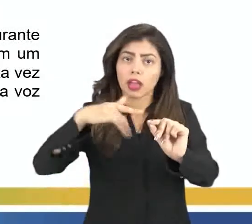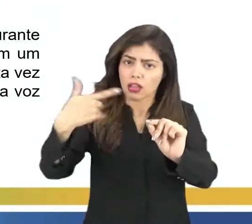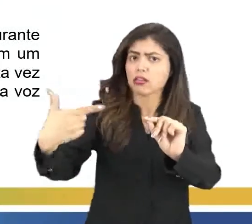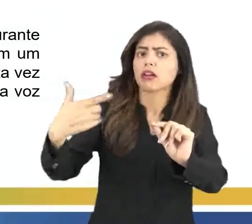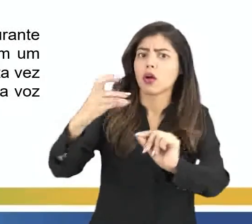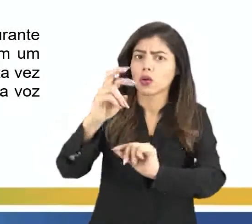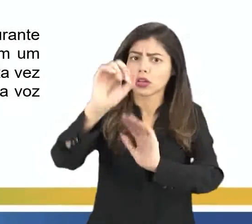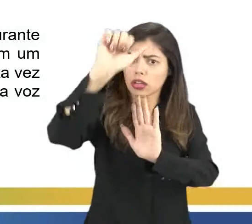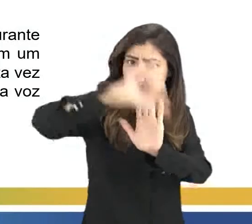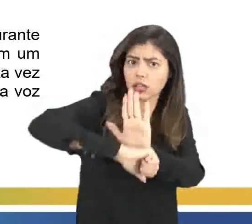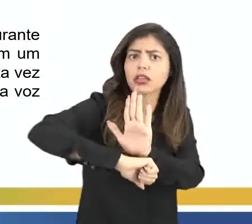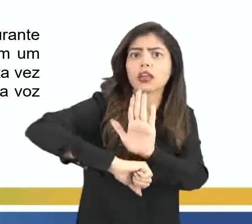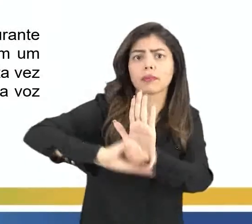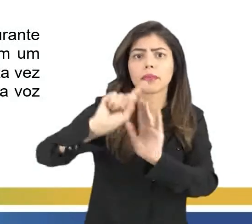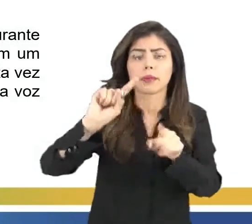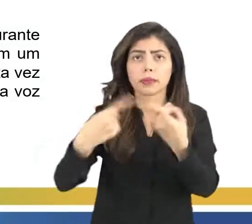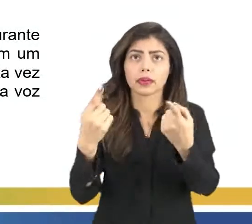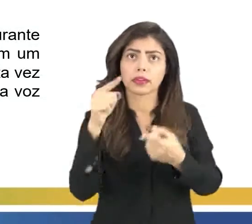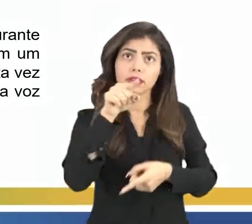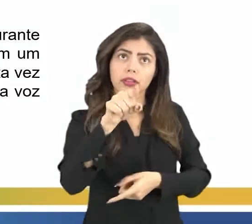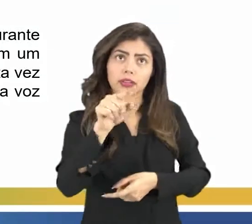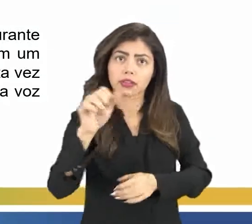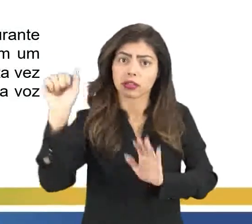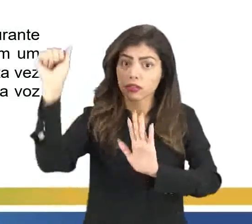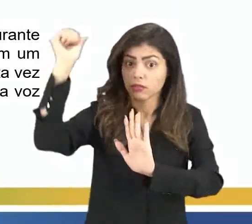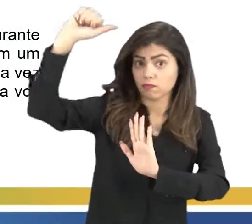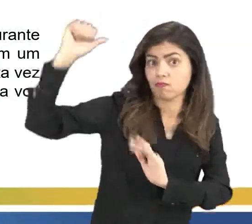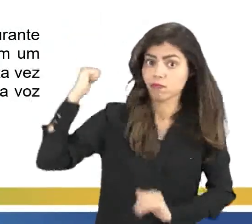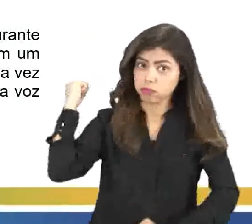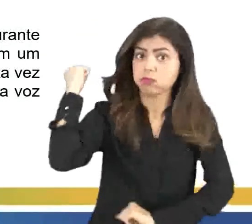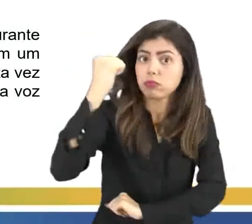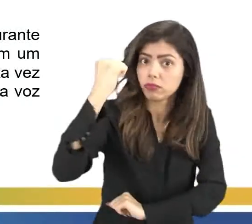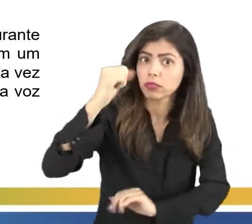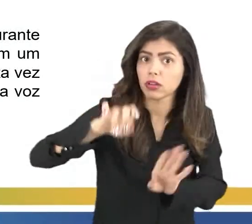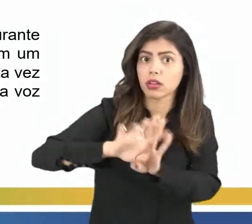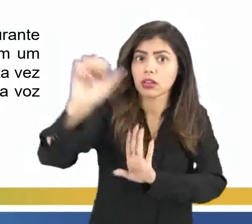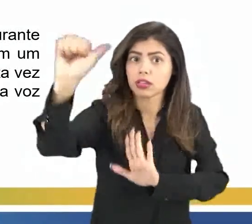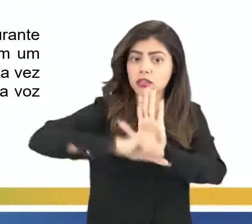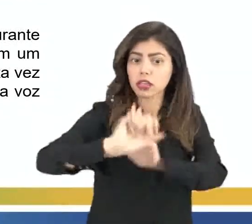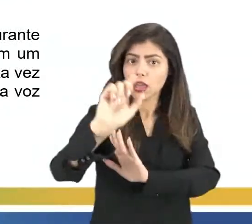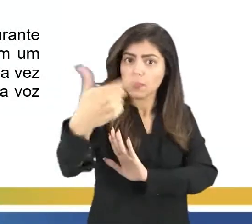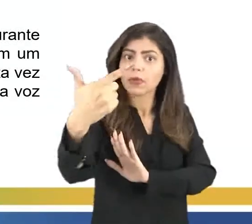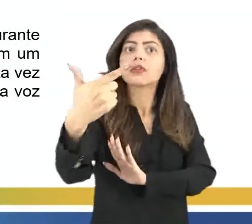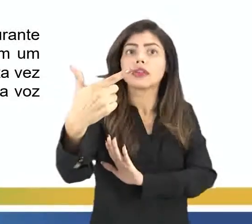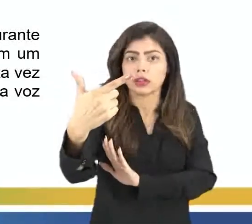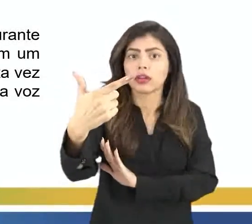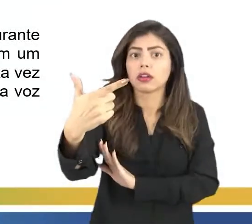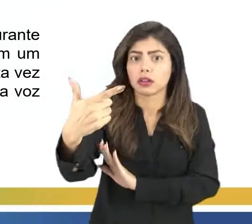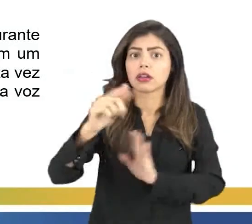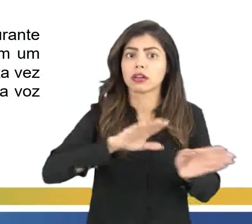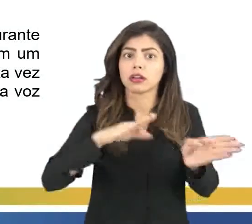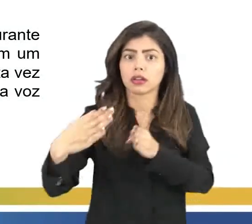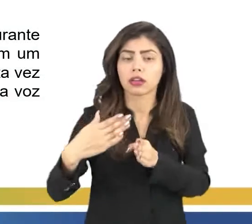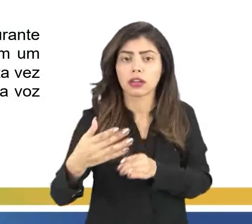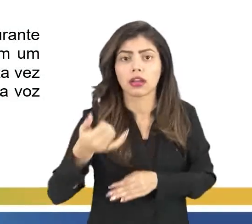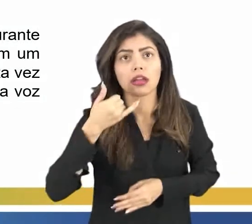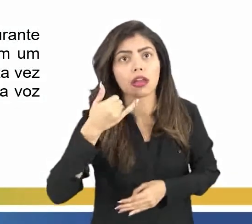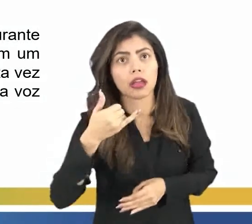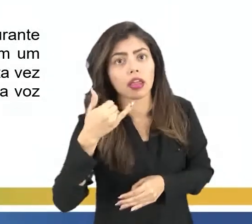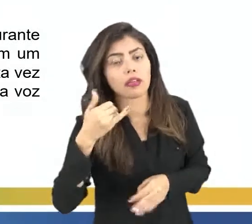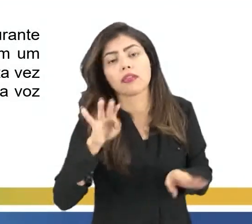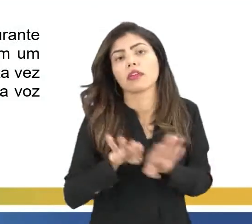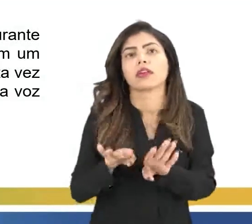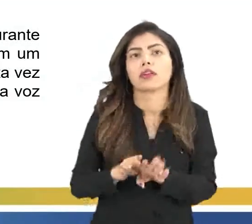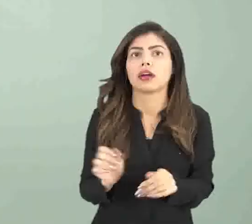crime. Mas desta vez o crime estava próximo, muito próximo. Do outro lado do telefone, ouvi a voz do meu